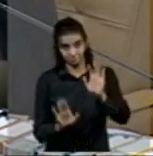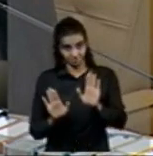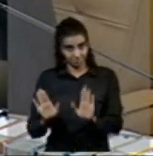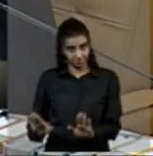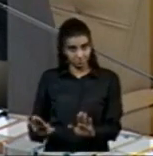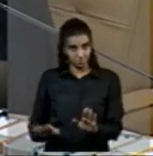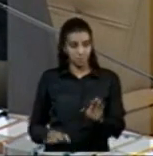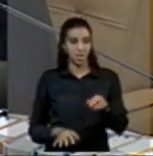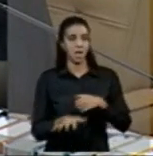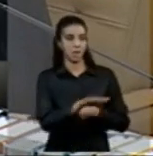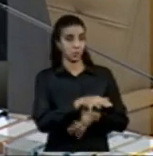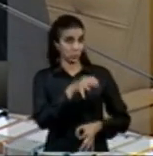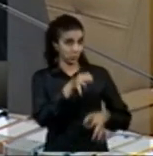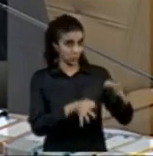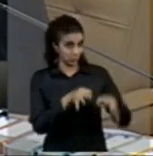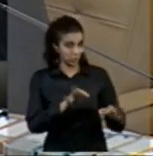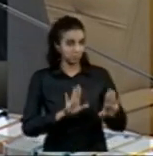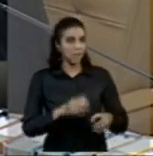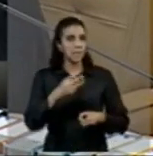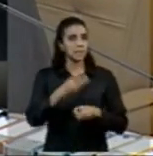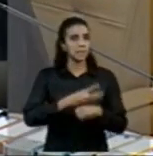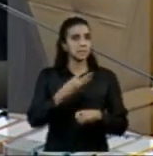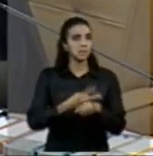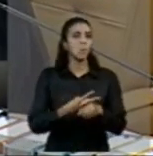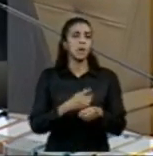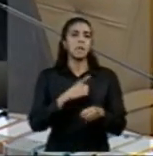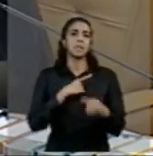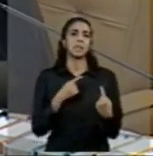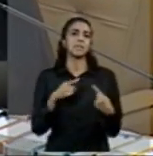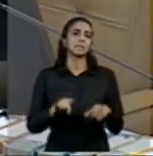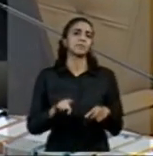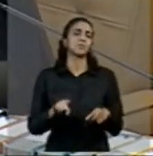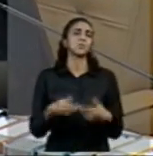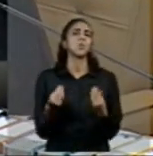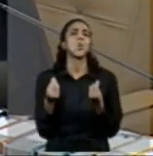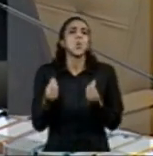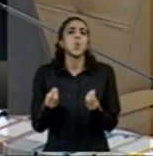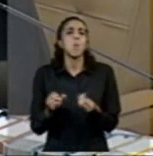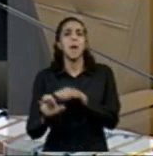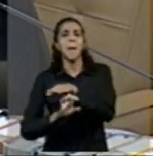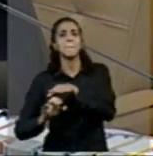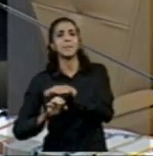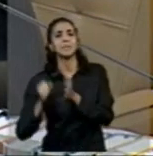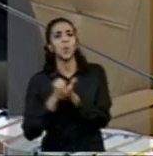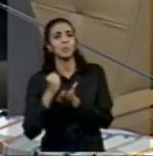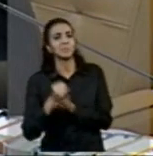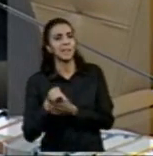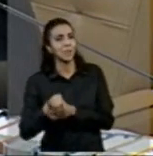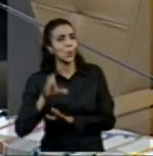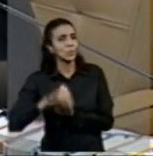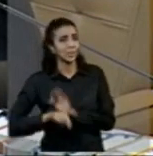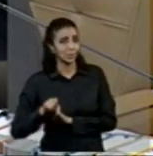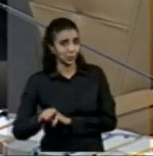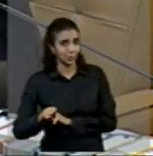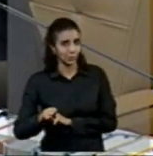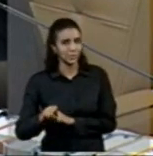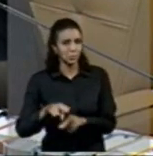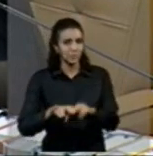Juridicamente, prosseguiu, a terceirização desafia o conceito de empregador, provocando ruptura no